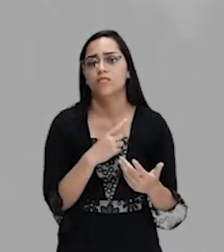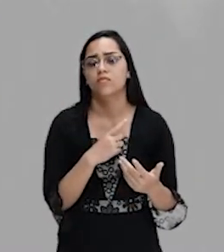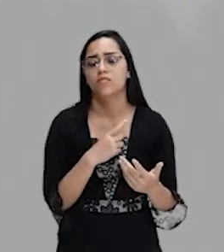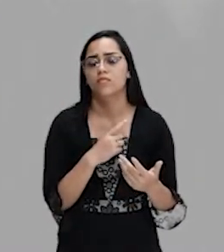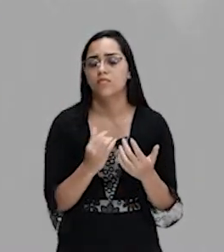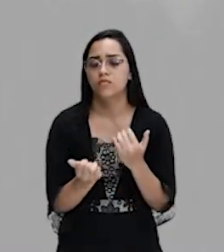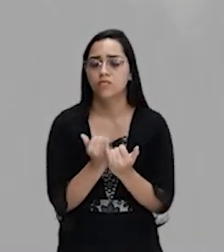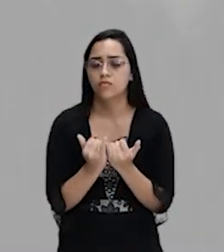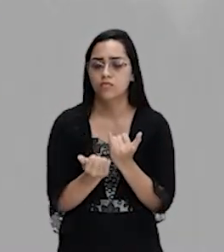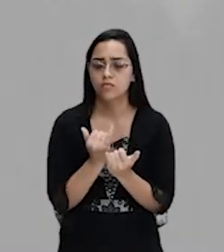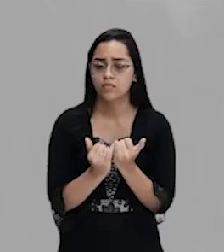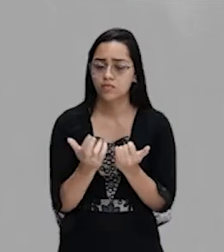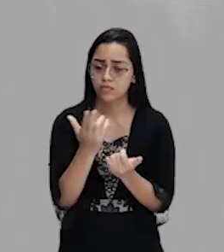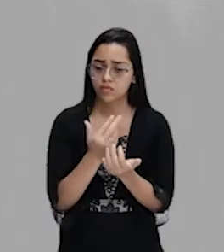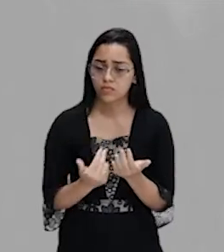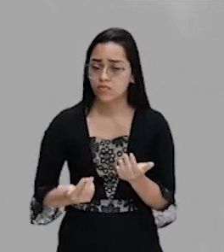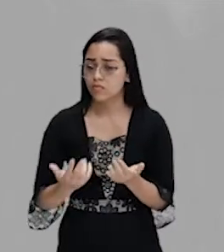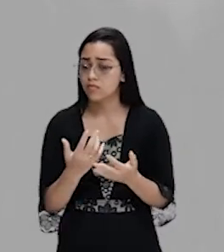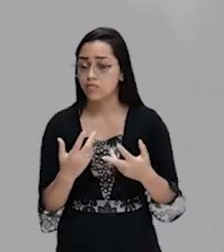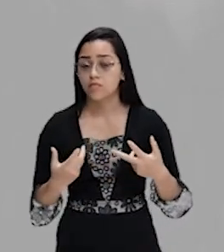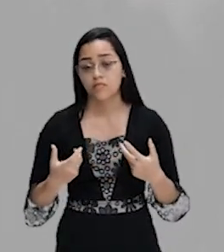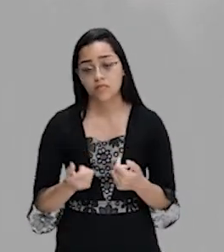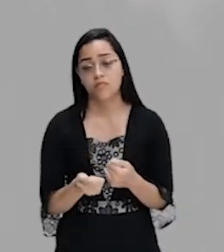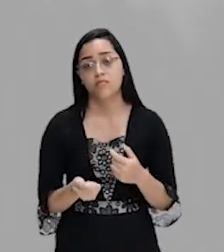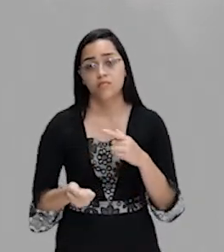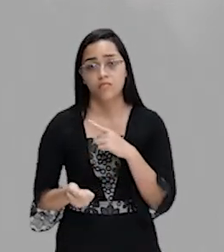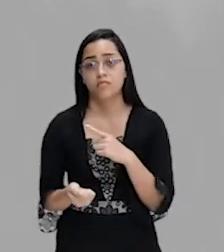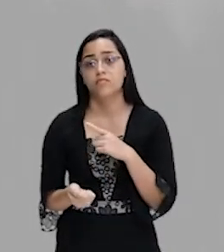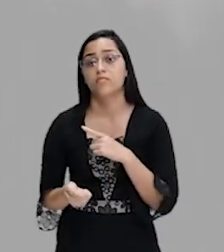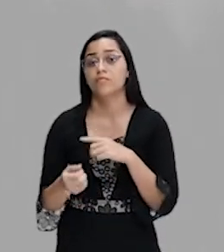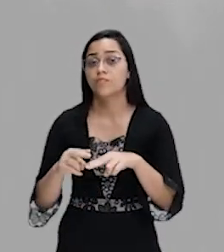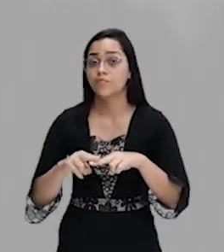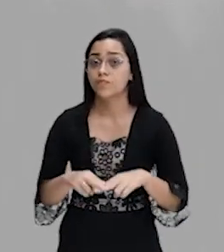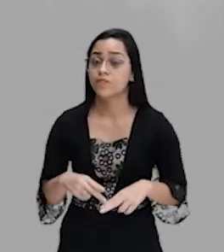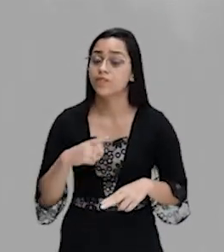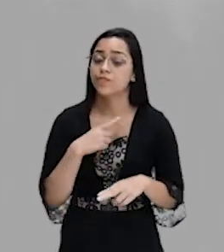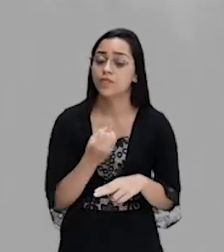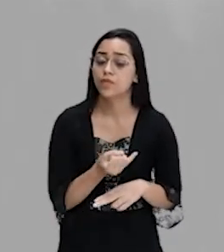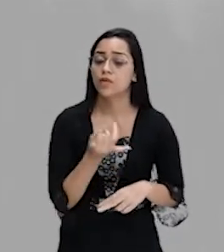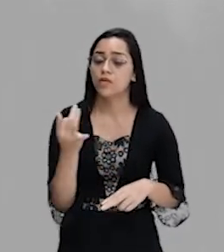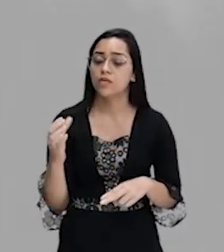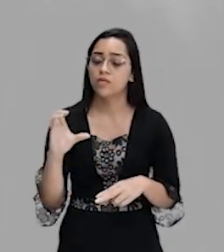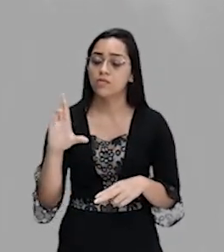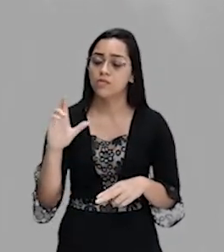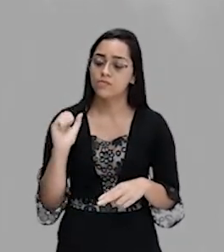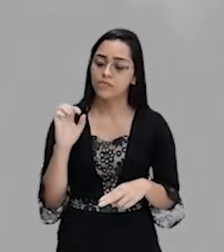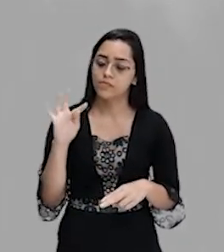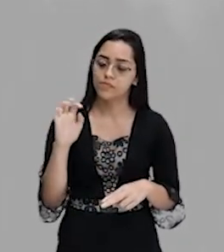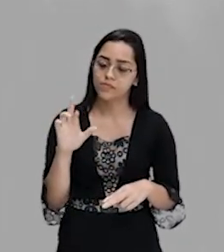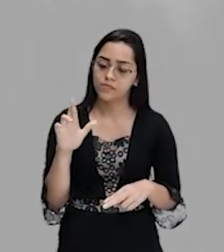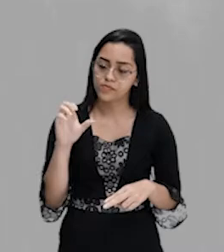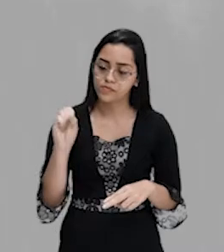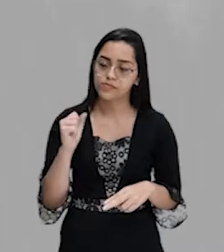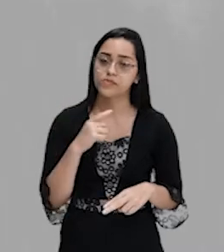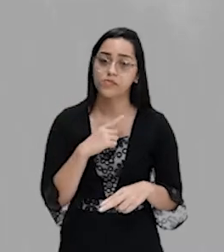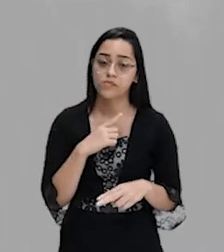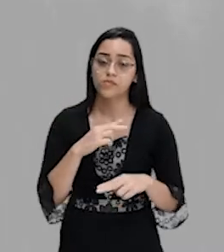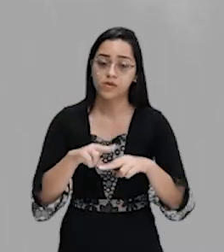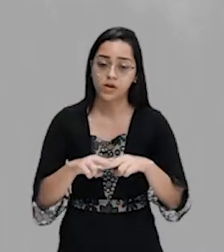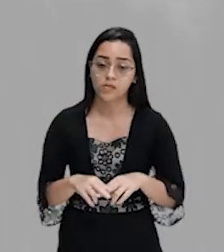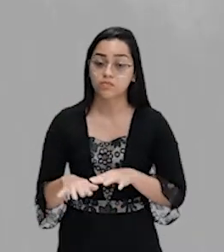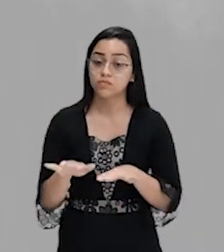né, que parece ali um desenho e tal, entendeu? Justamente por conta dessa quantidade de crateras que nasce ali por causa